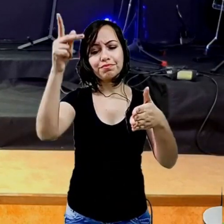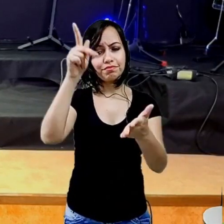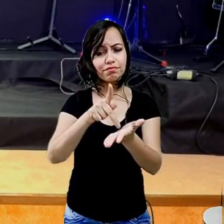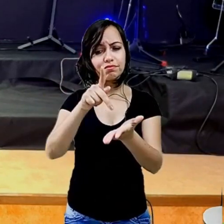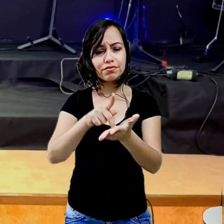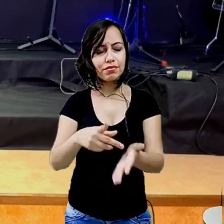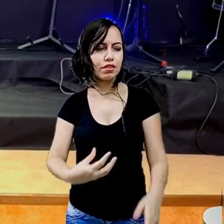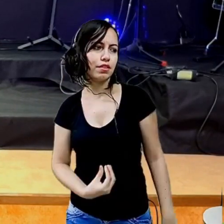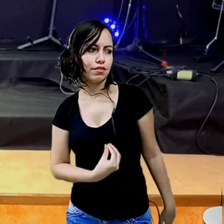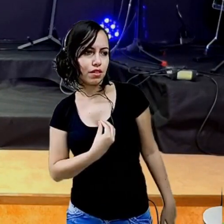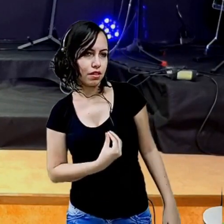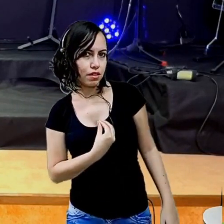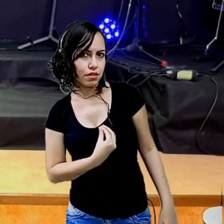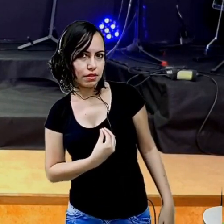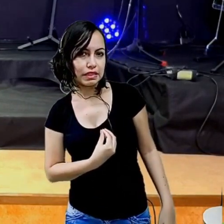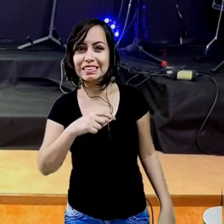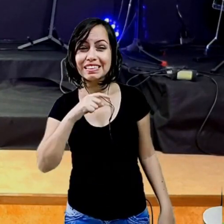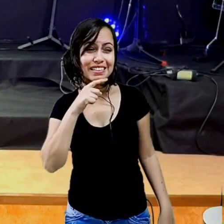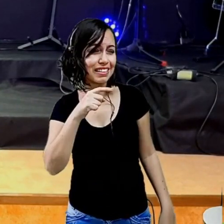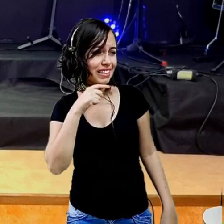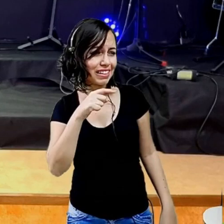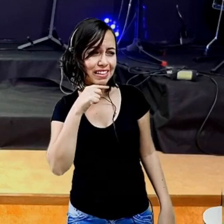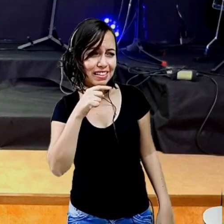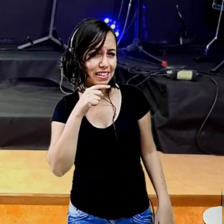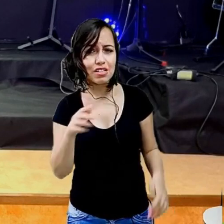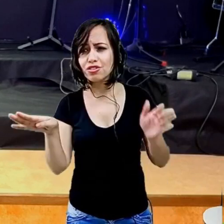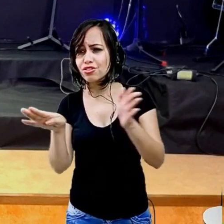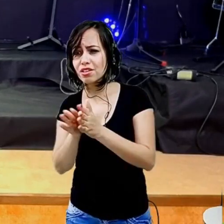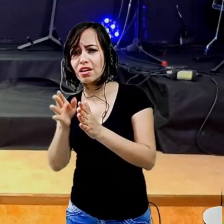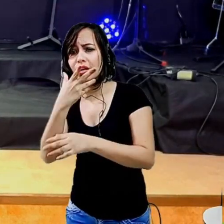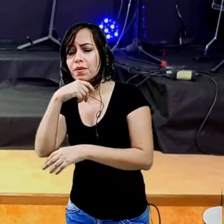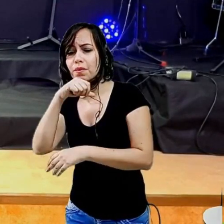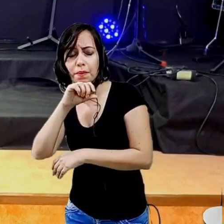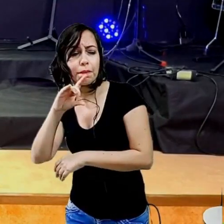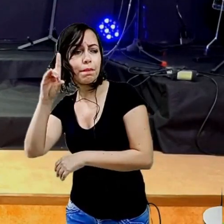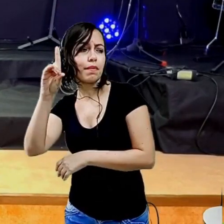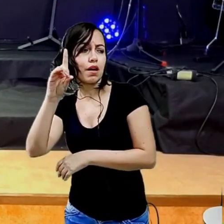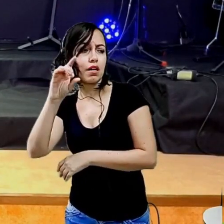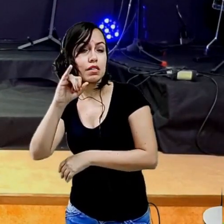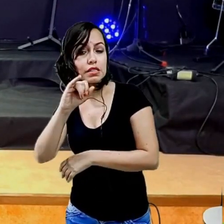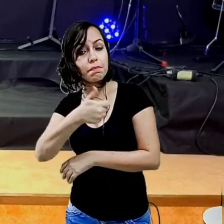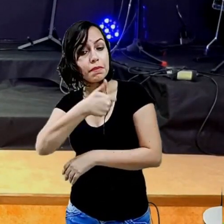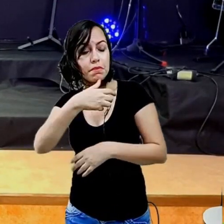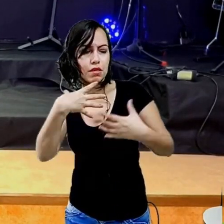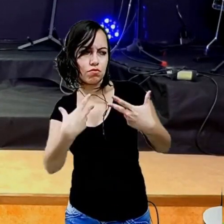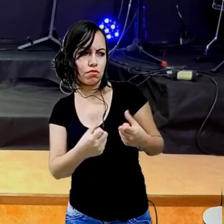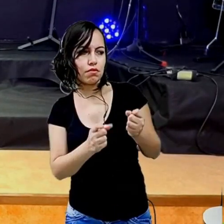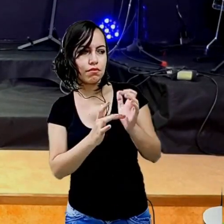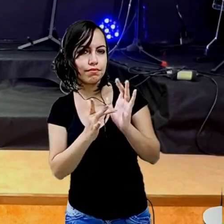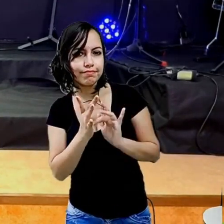verdade e a vida. Ninguém vem ao Pai senão por mim.